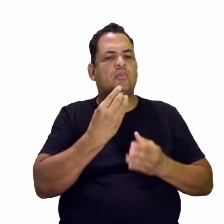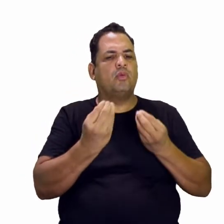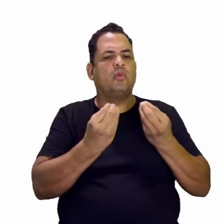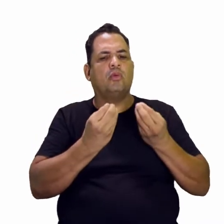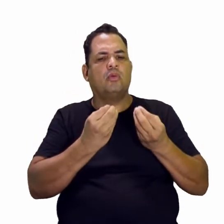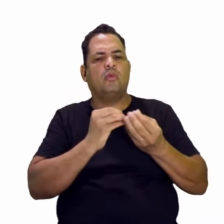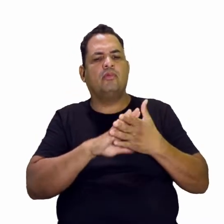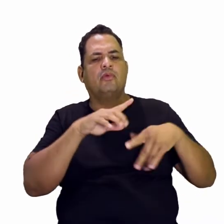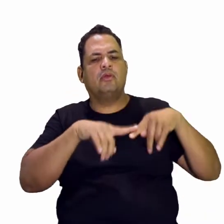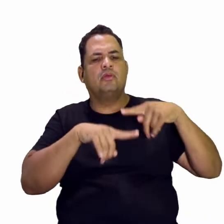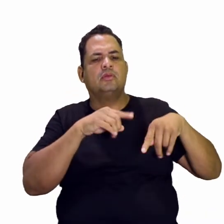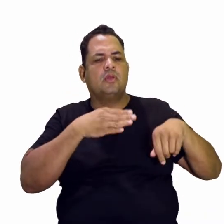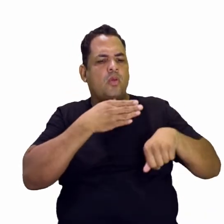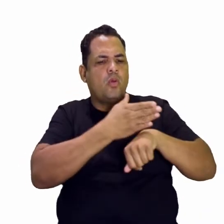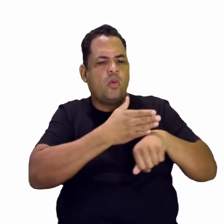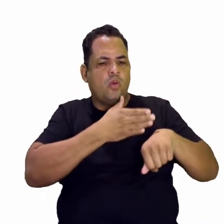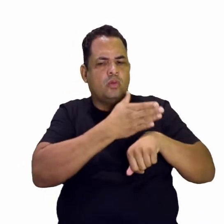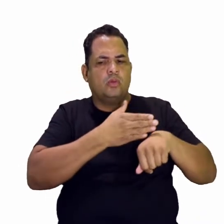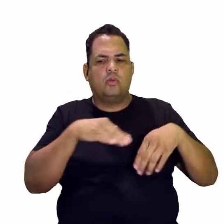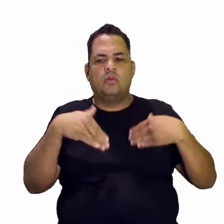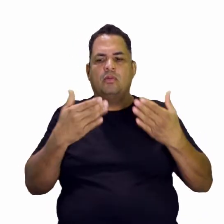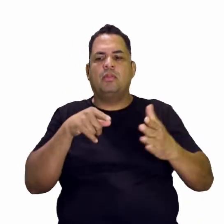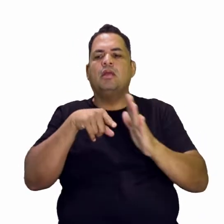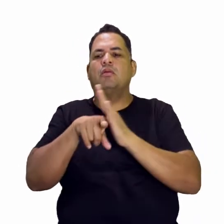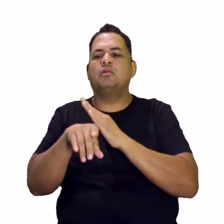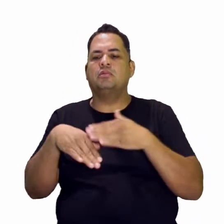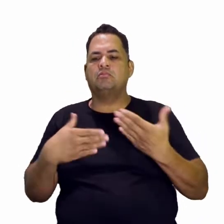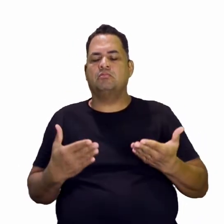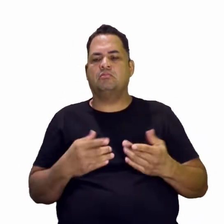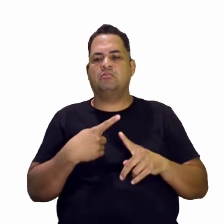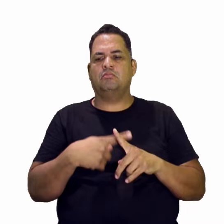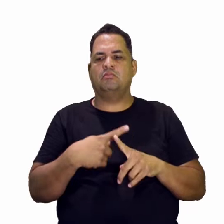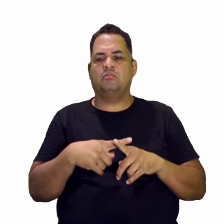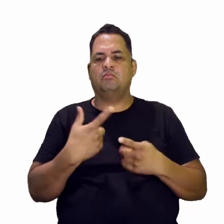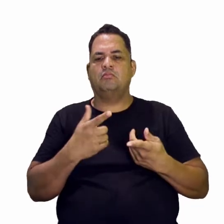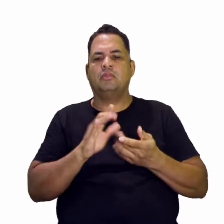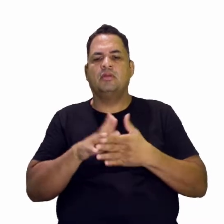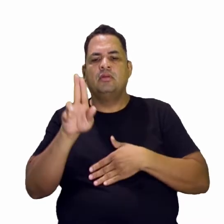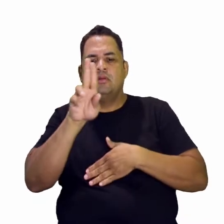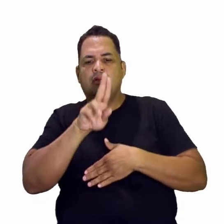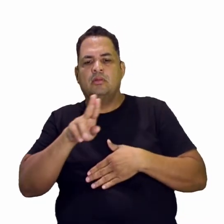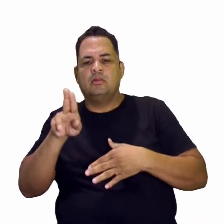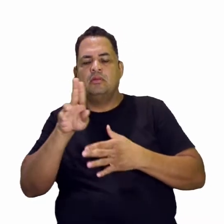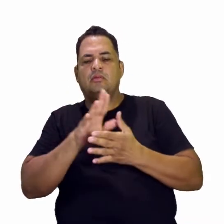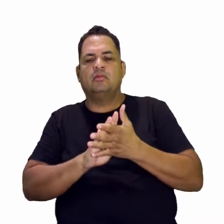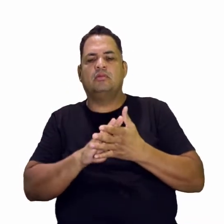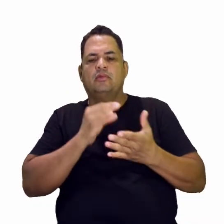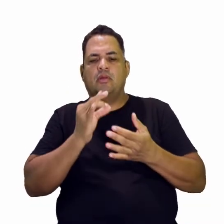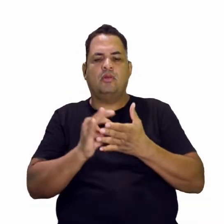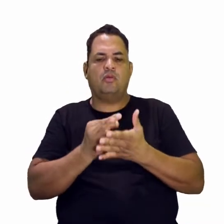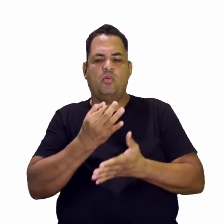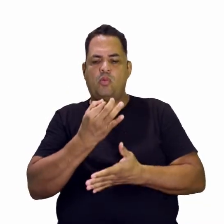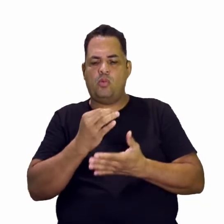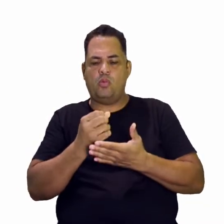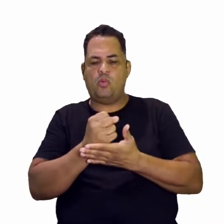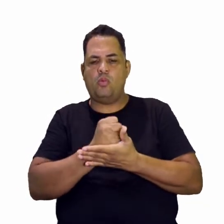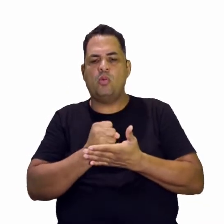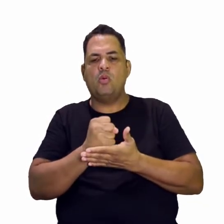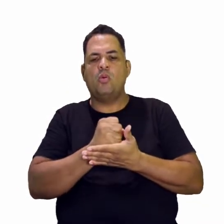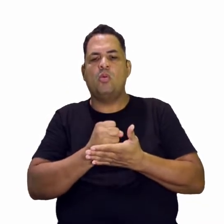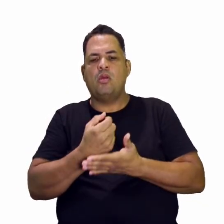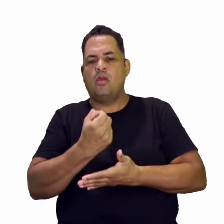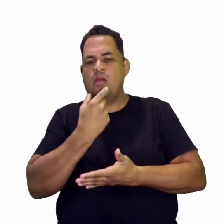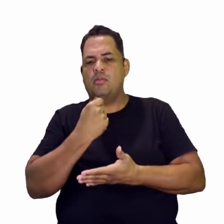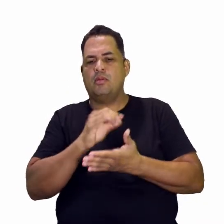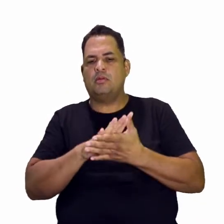qual foi o instrumento que te perfurou, que te cortou, tá? Porque aí eles já vão usando a antitetânica para poder impedir a ação